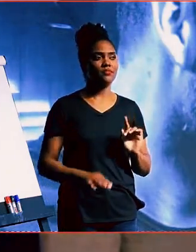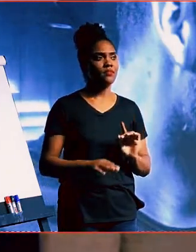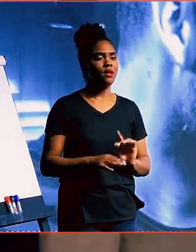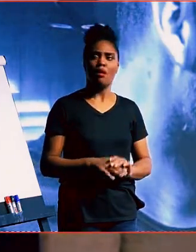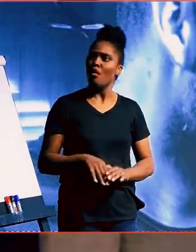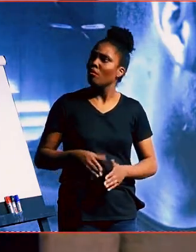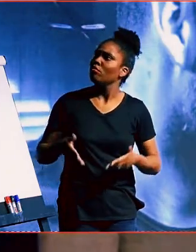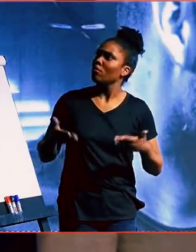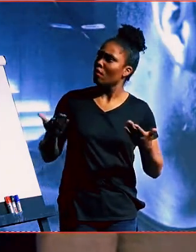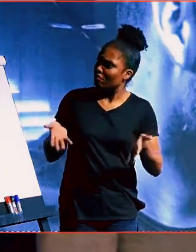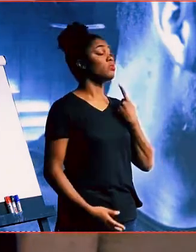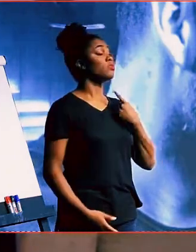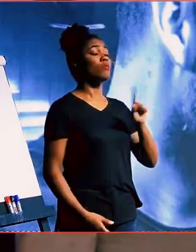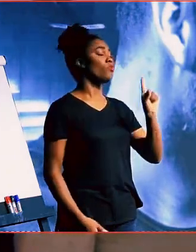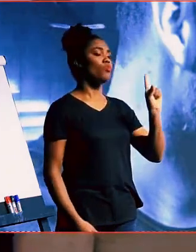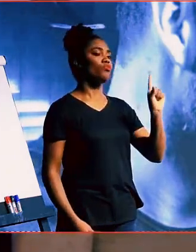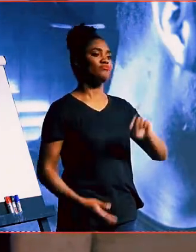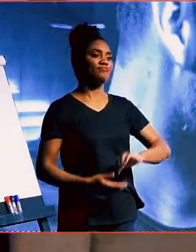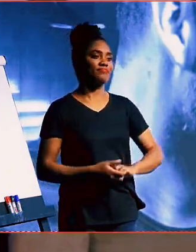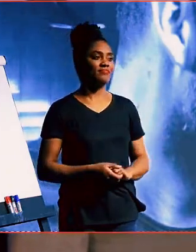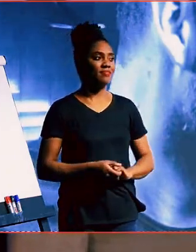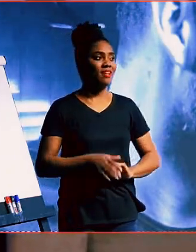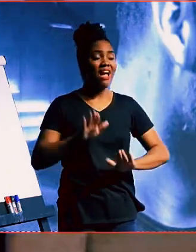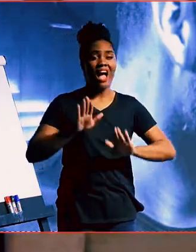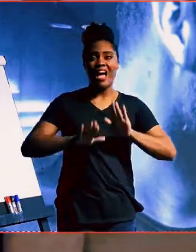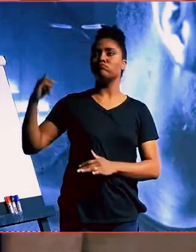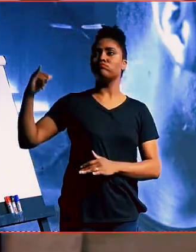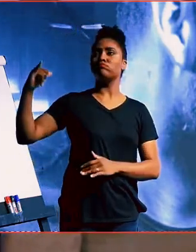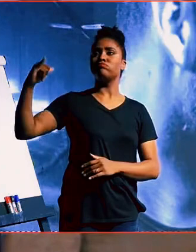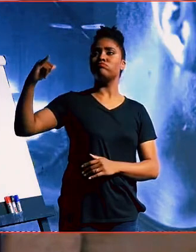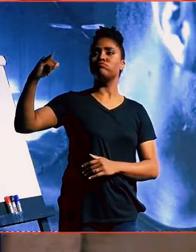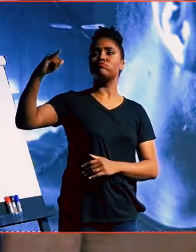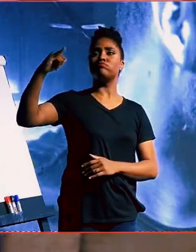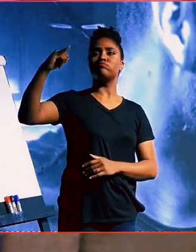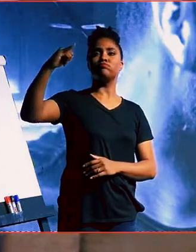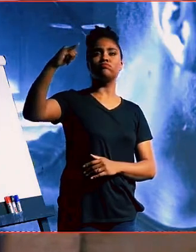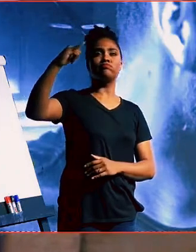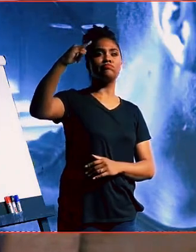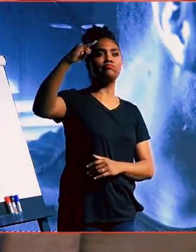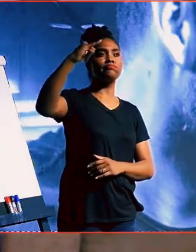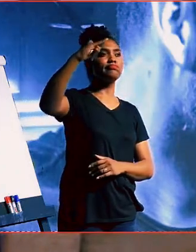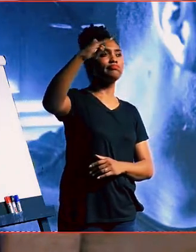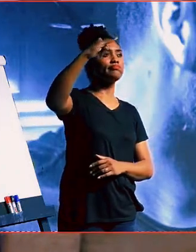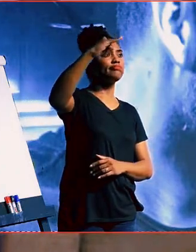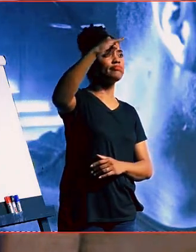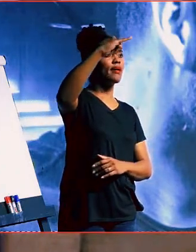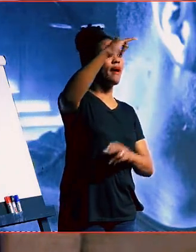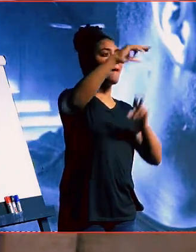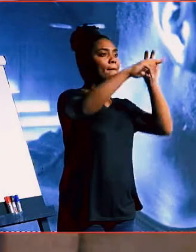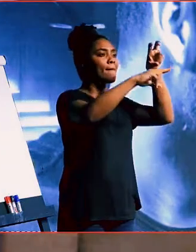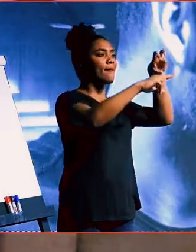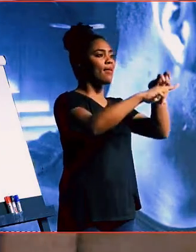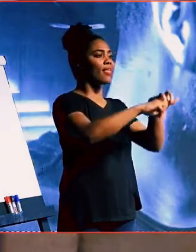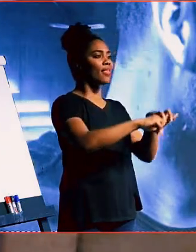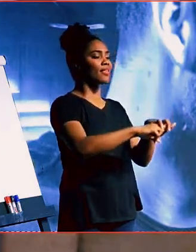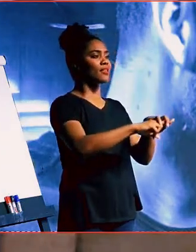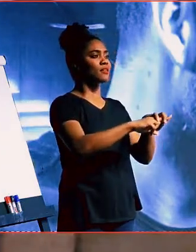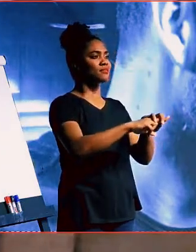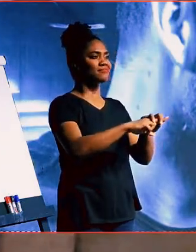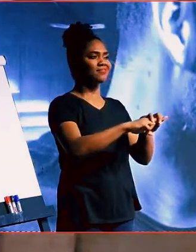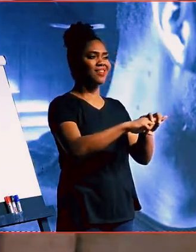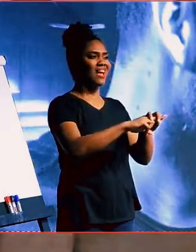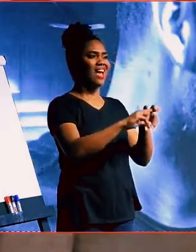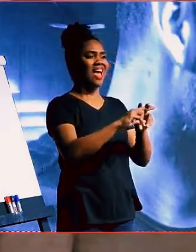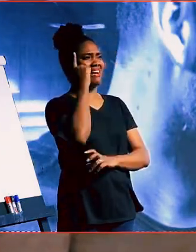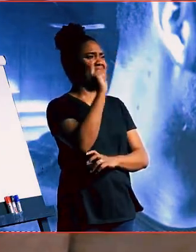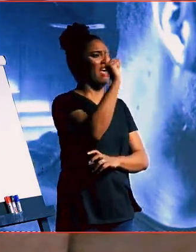não mas vai ser eu falo não vou tem horas que eu tô no avião e eu tô indo pra tal lugar para sentar numa reunião com uma pessoa e meu coração fala não